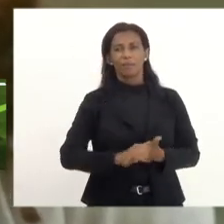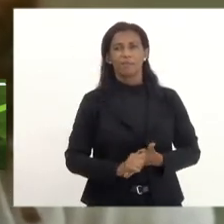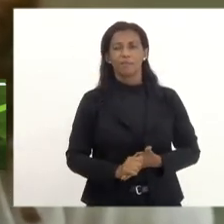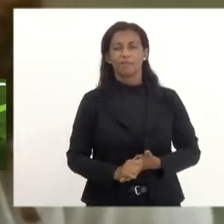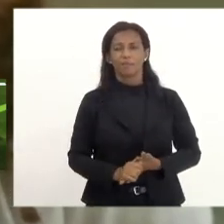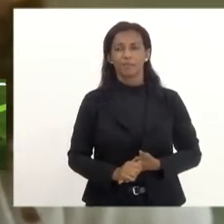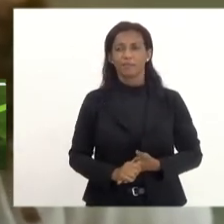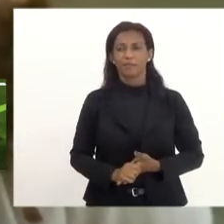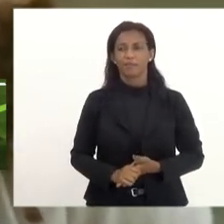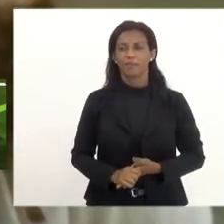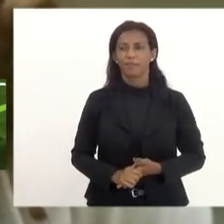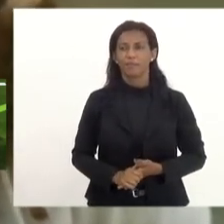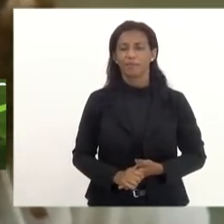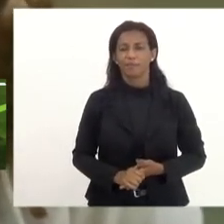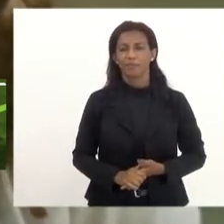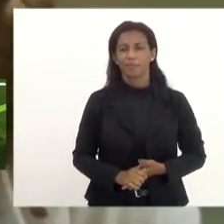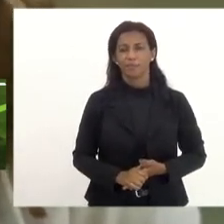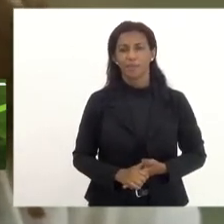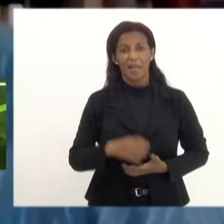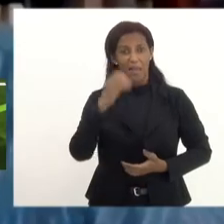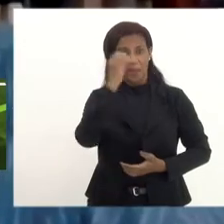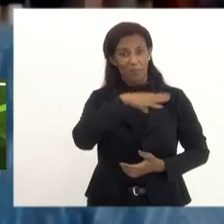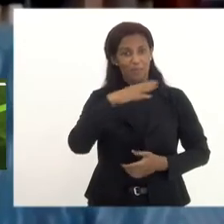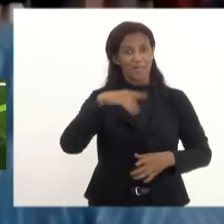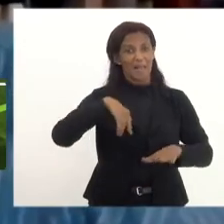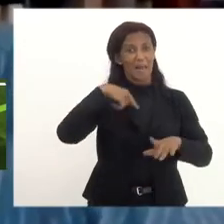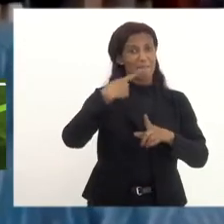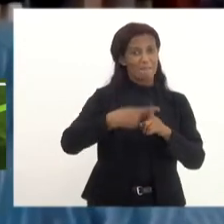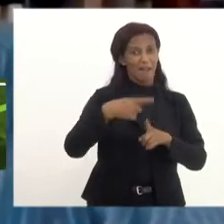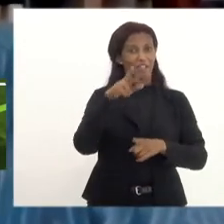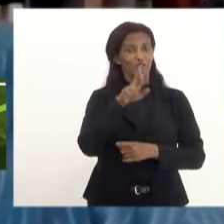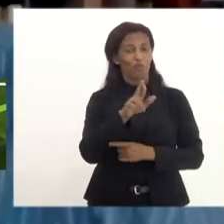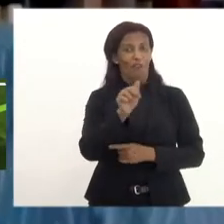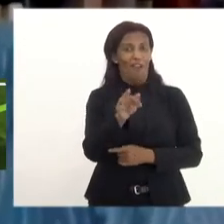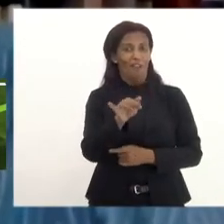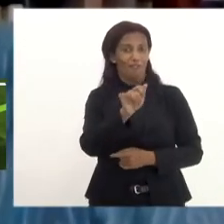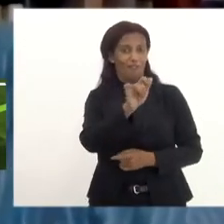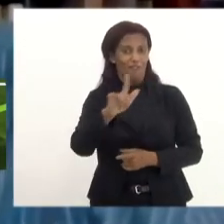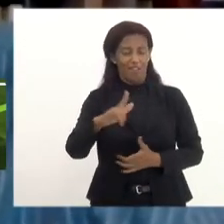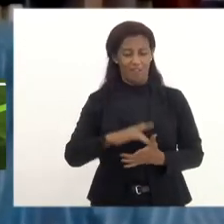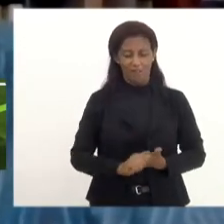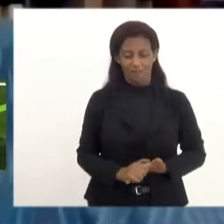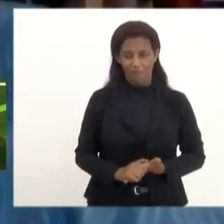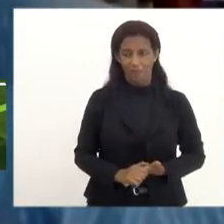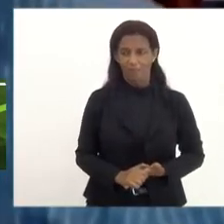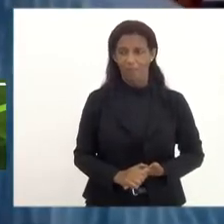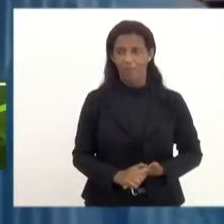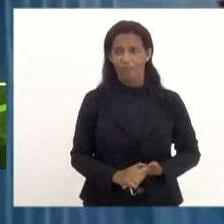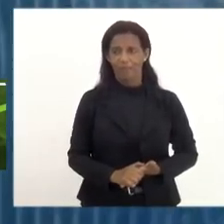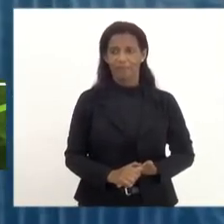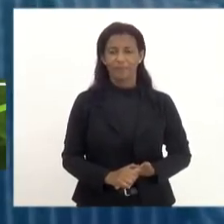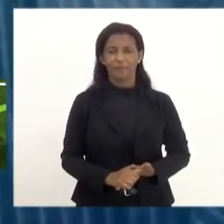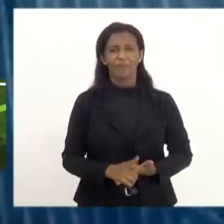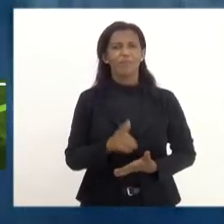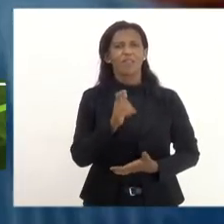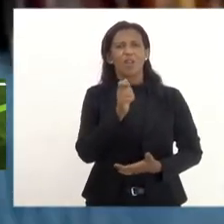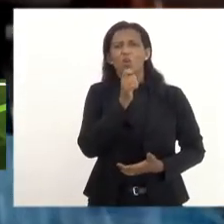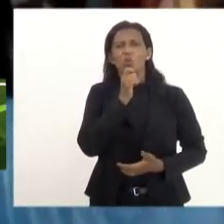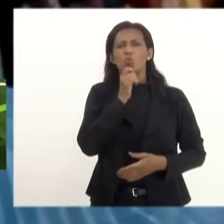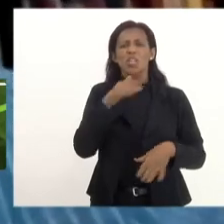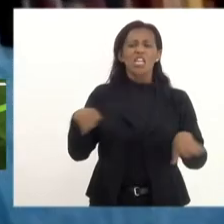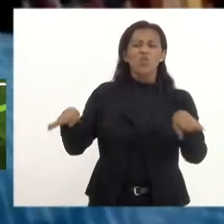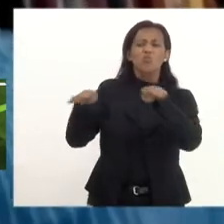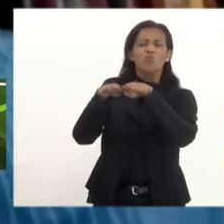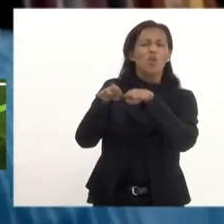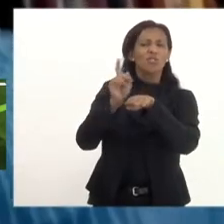abusar um pouquinho mais do Rafael. Ô, Magda, só uma coisinha. Se a gente olhar o Buy America, não tem igualdade de condição, não.